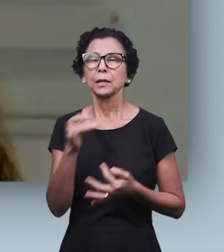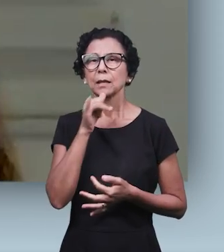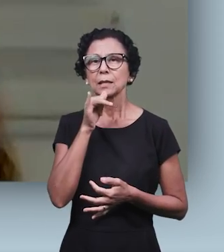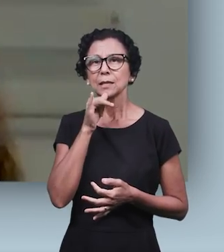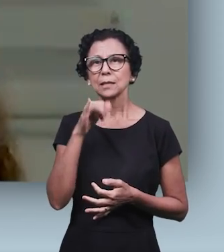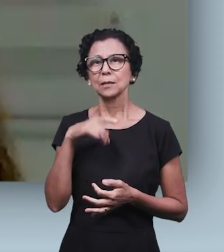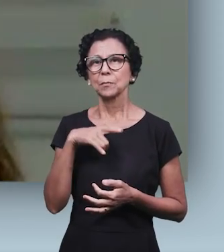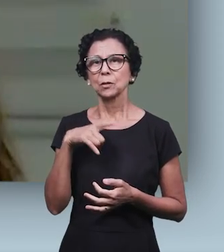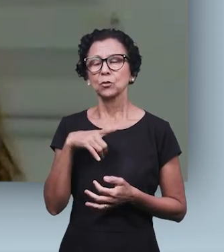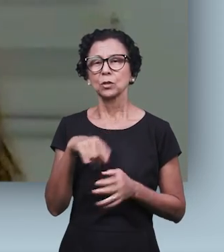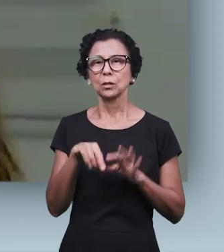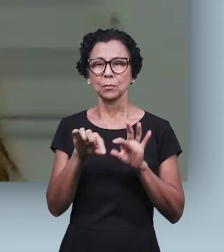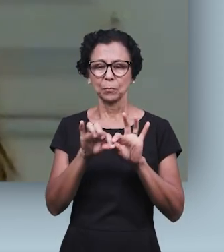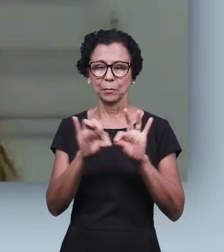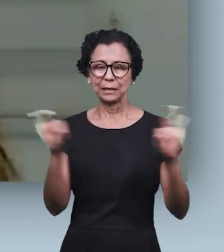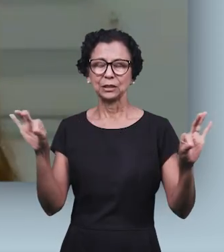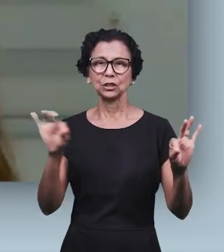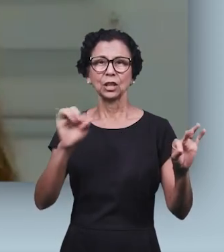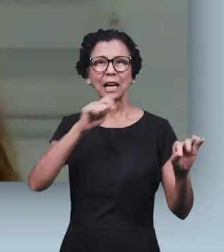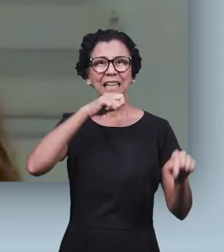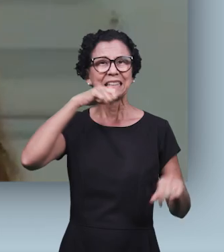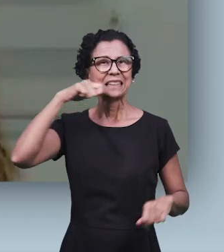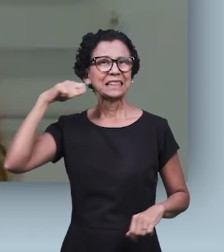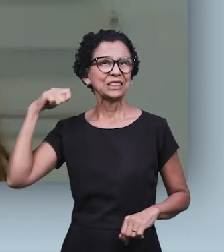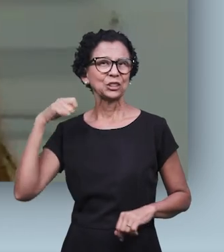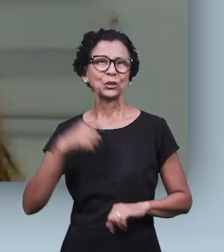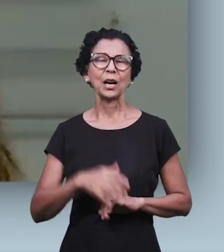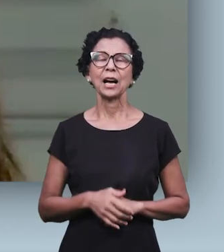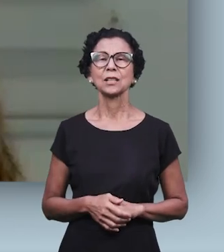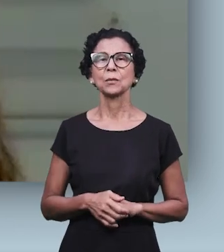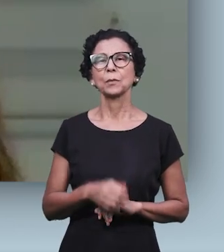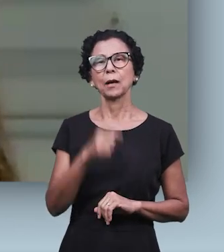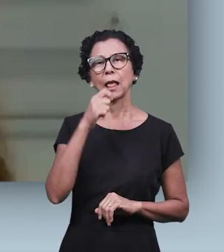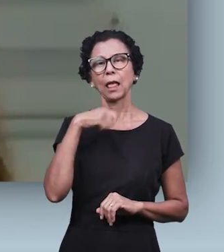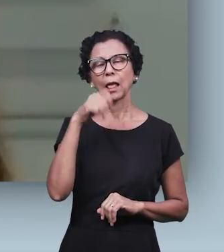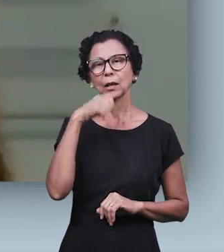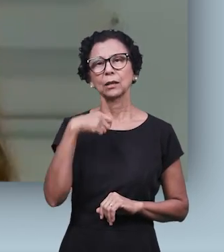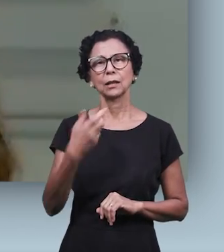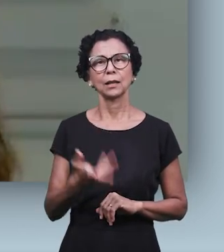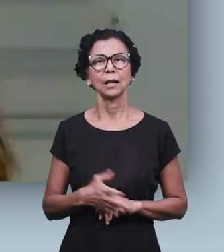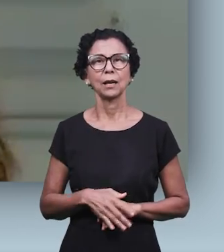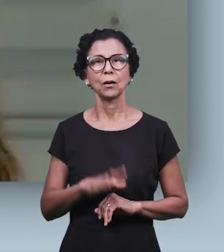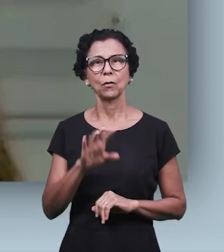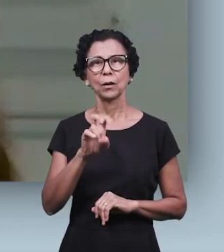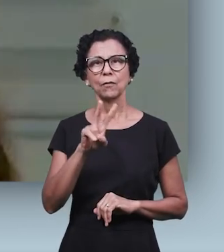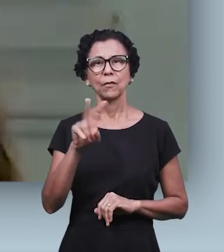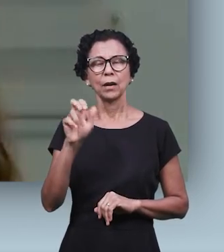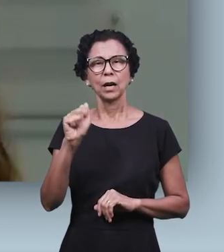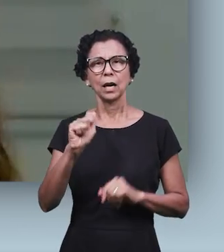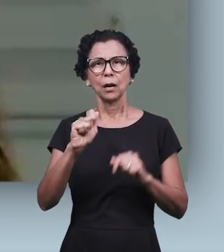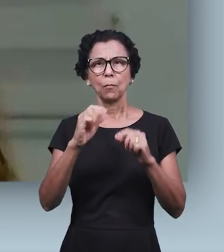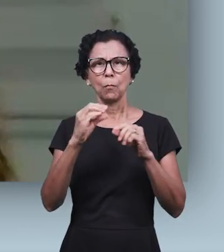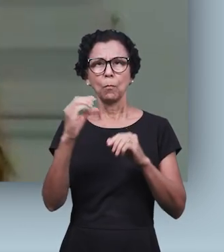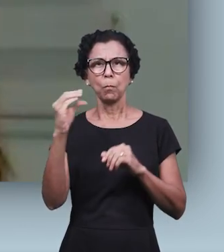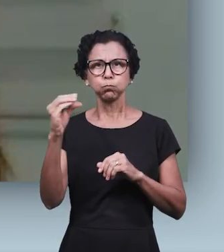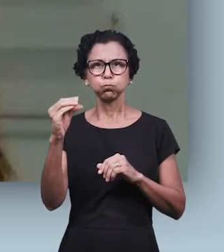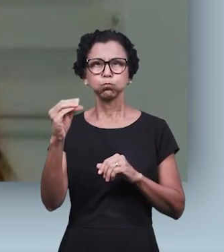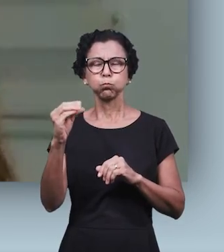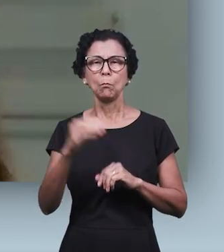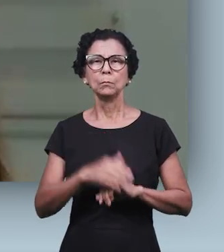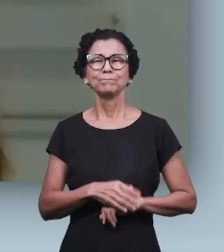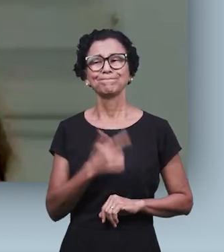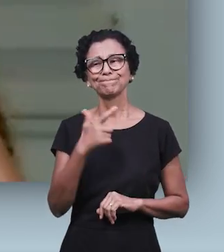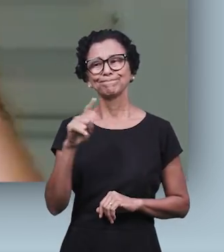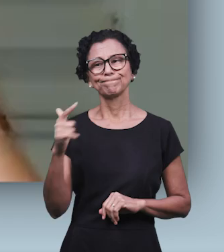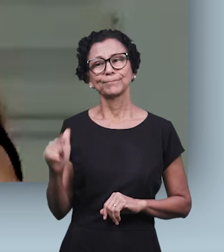casa. Eu, por exemplo, tinha aqui um palito de churrasco. Poderia ter colocado aqui um palitinho de picolé, ou um EVA mais grossinho, marrom, que